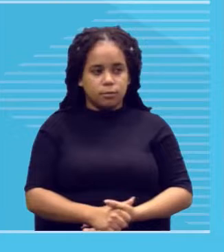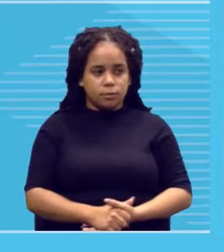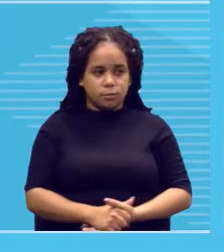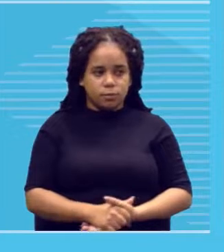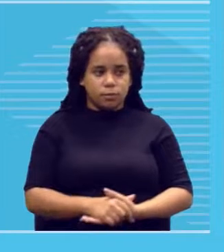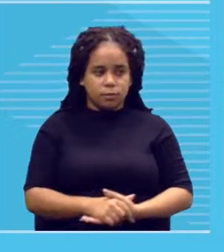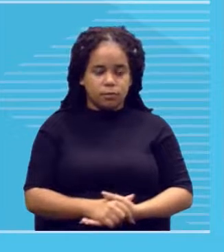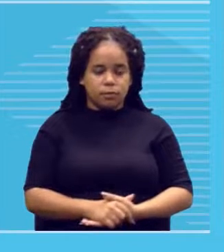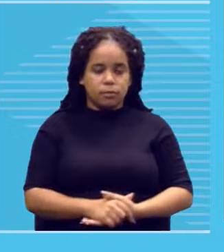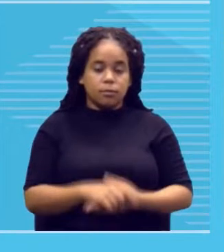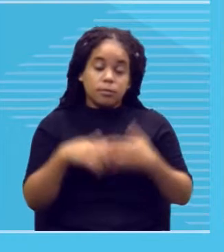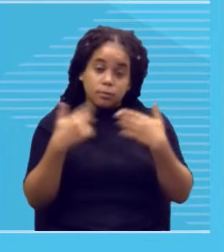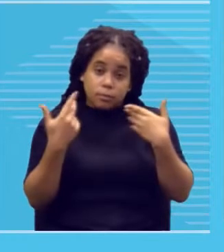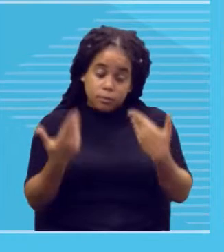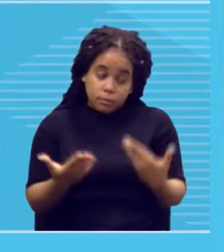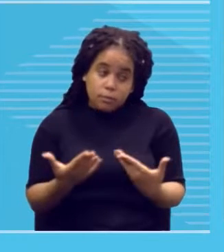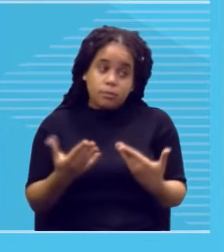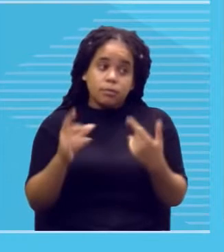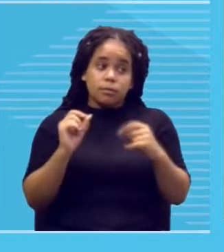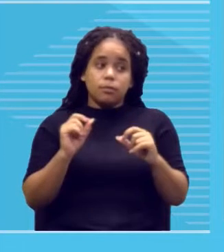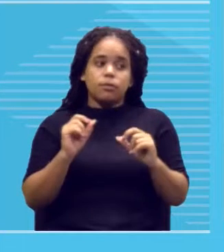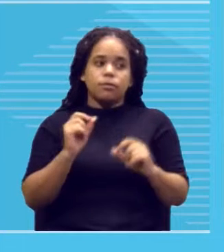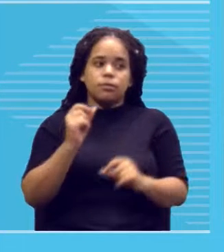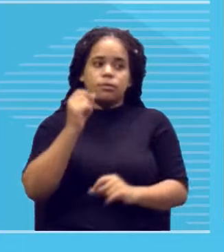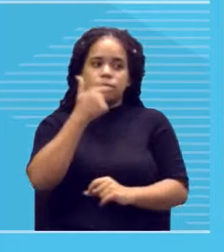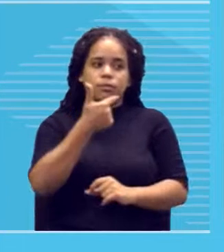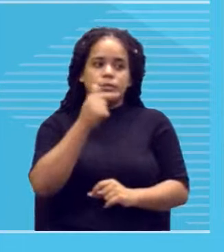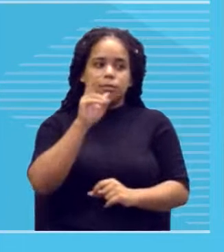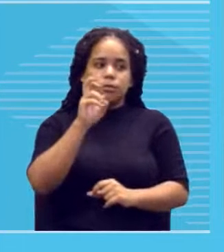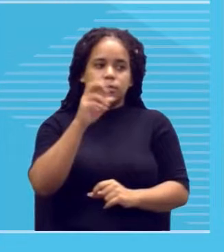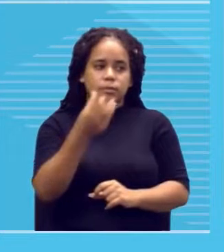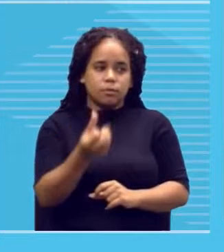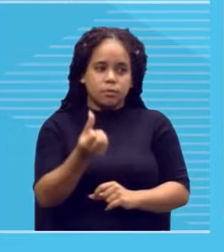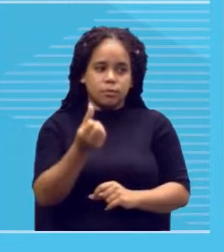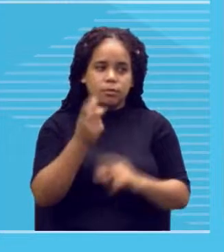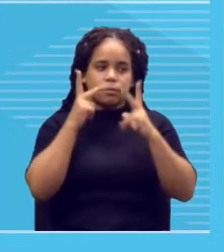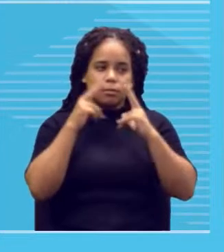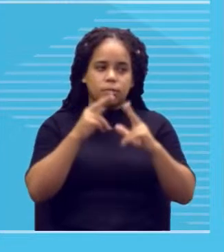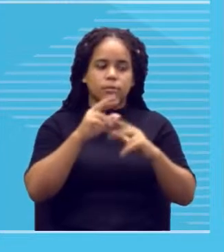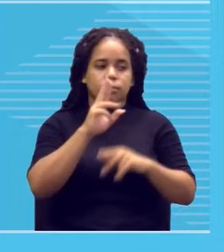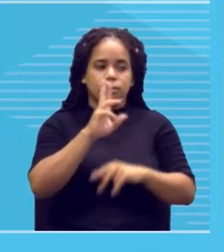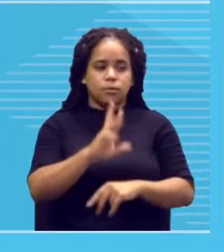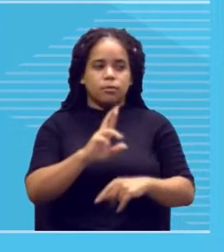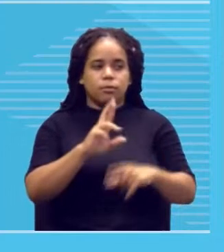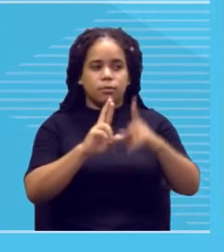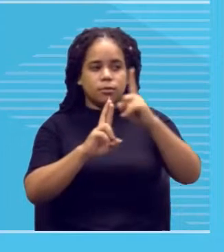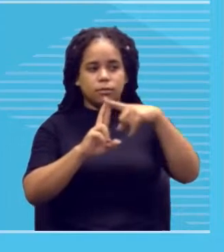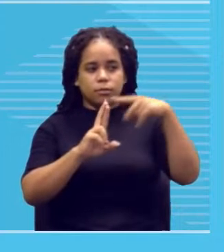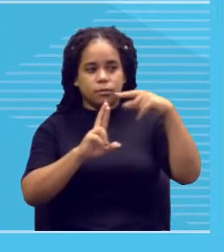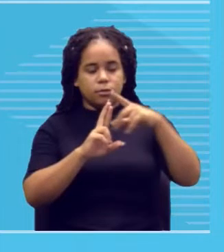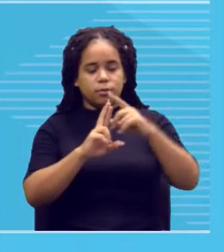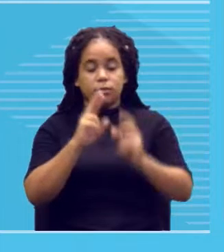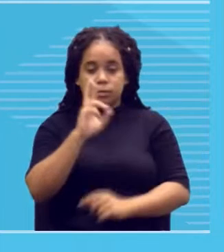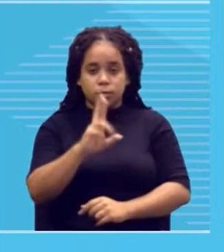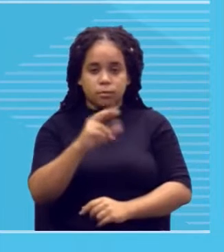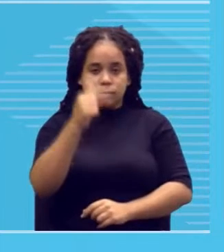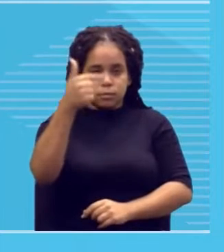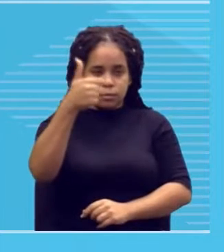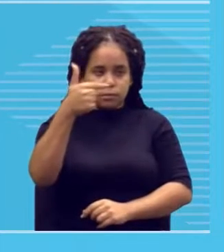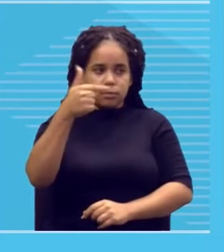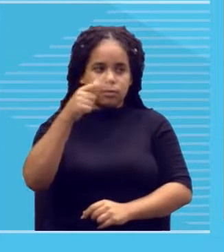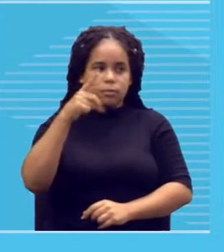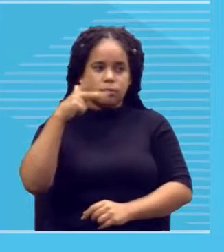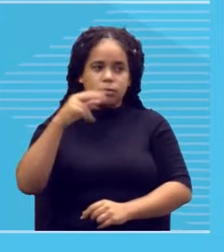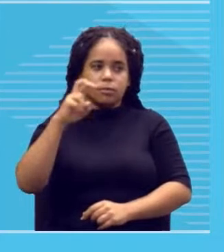então 256 é igual a r ao quadrado né é ao